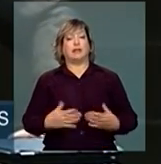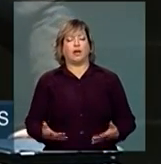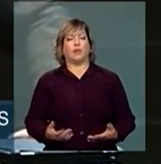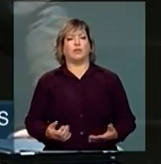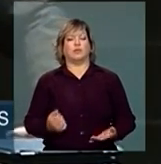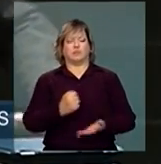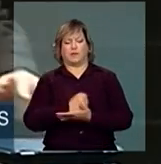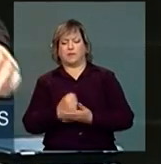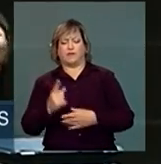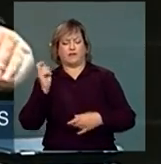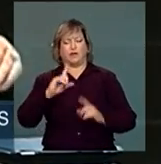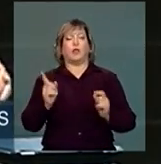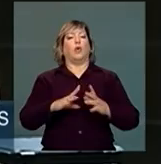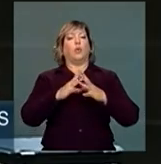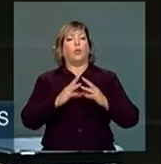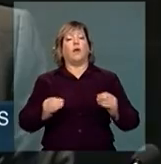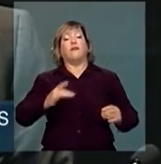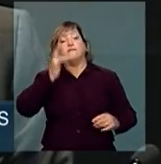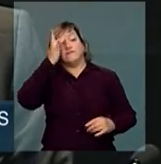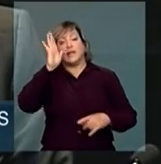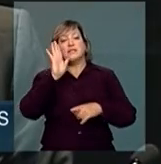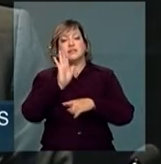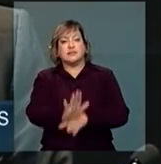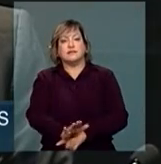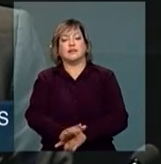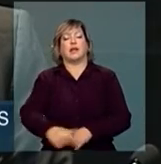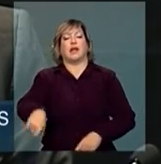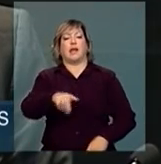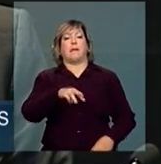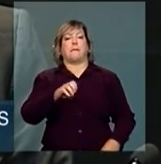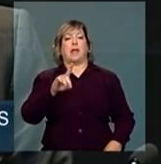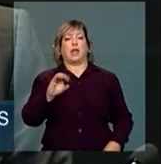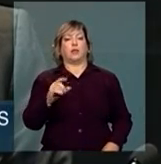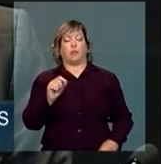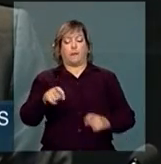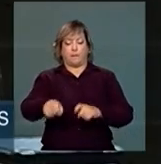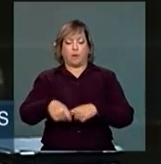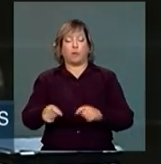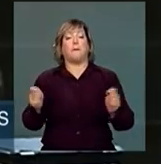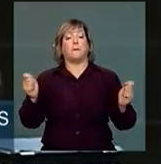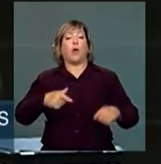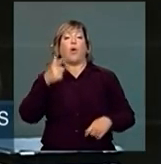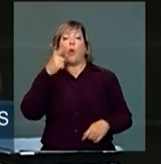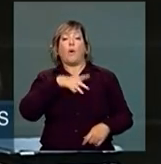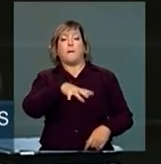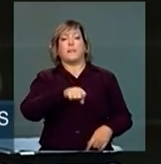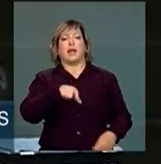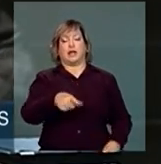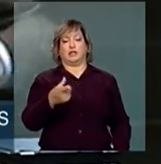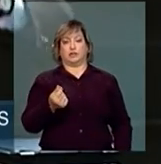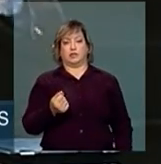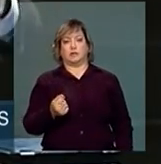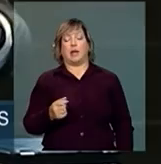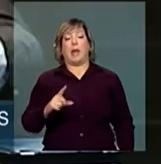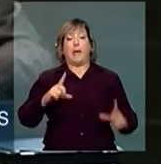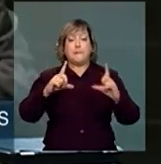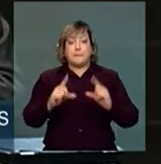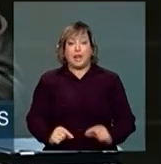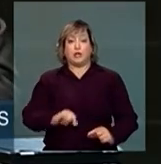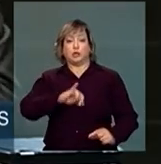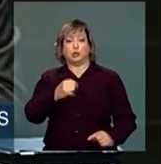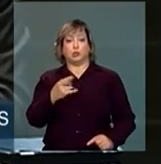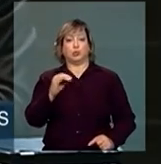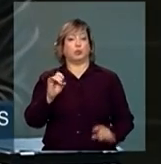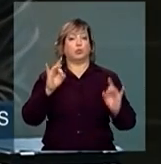desburocratizando cada vez mais para que o médio produtor possa acessar esses recursos. E não só baixando a taxa de juro, mas ampliando o limite